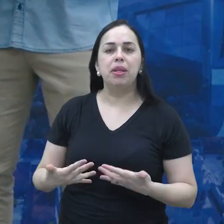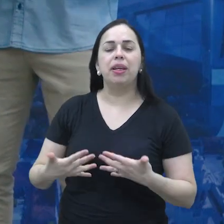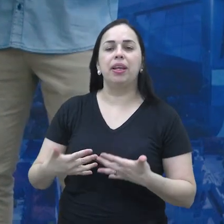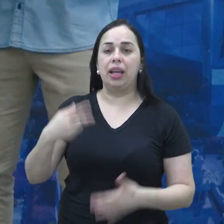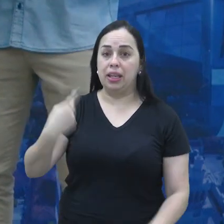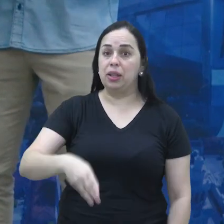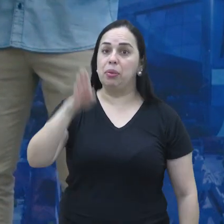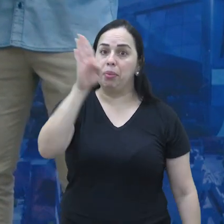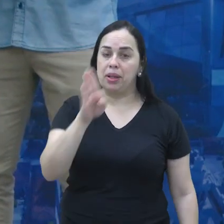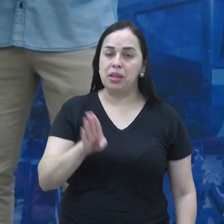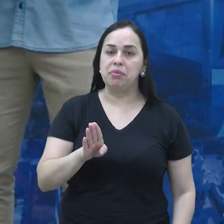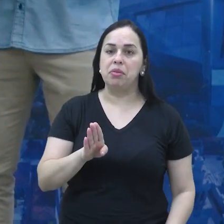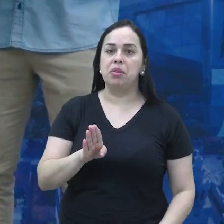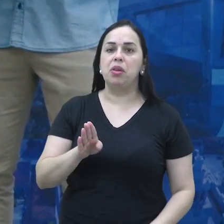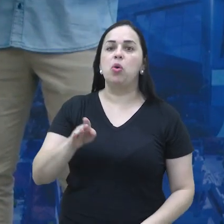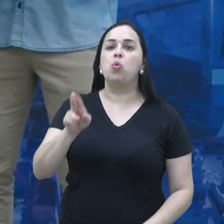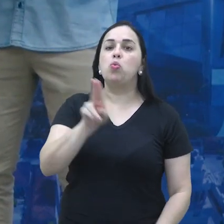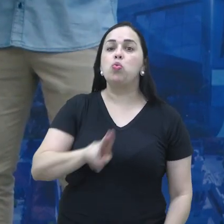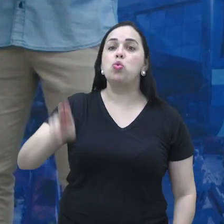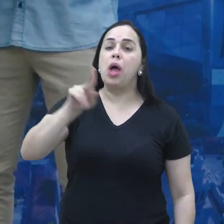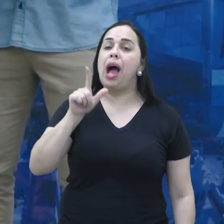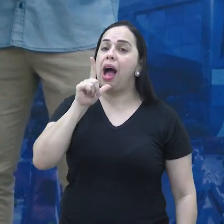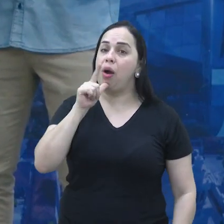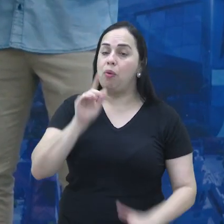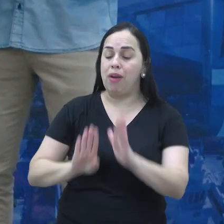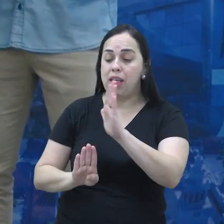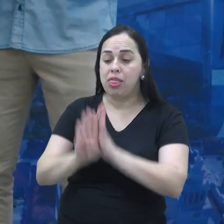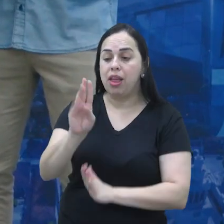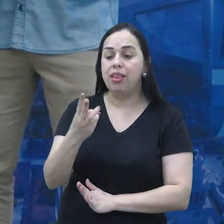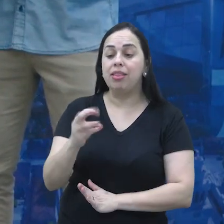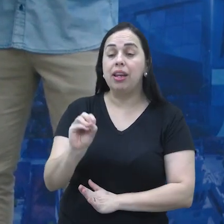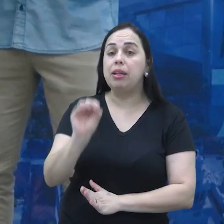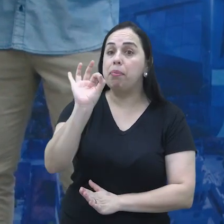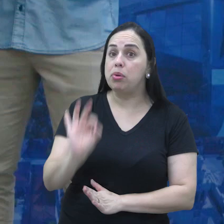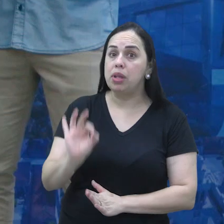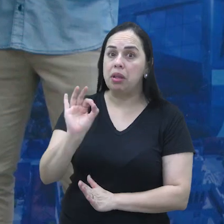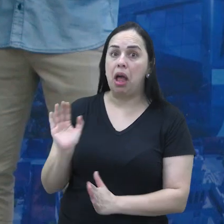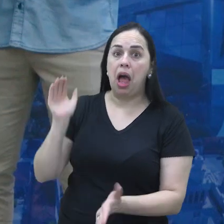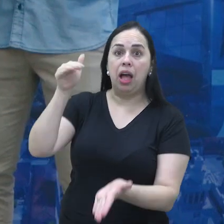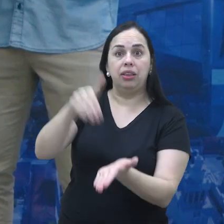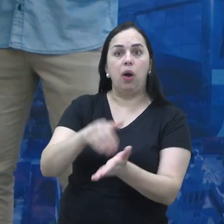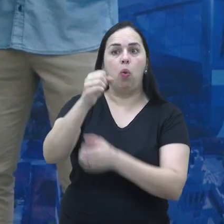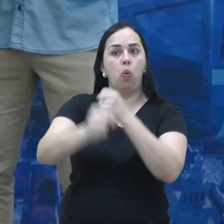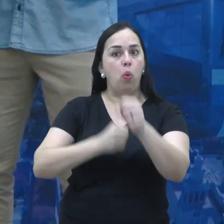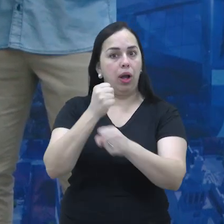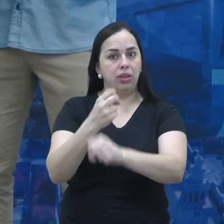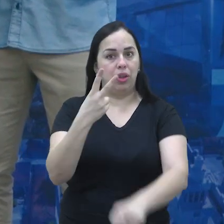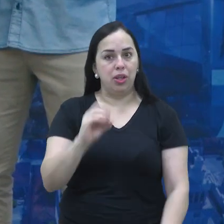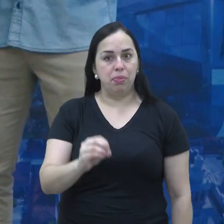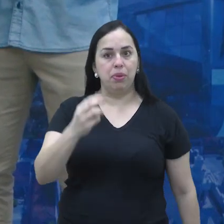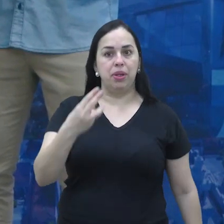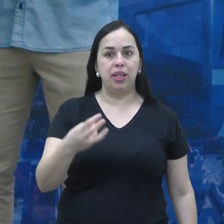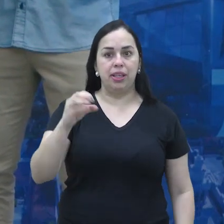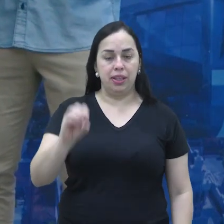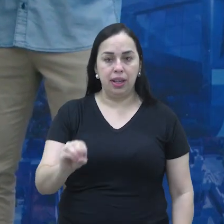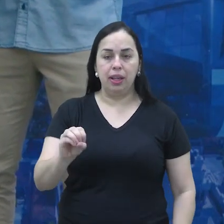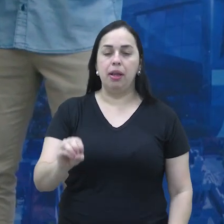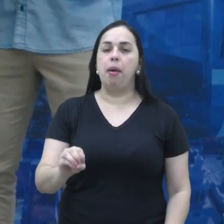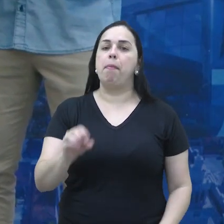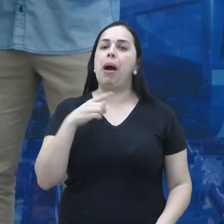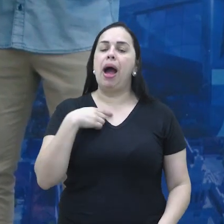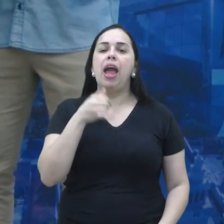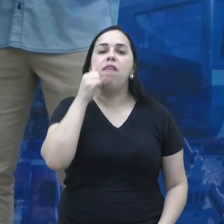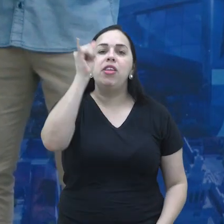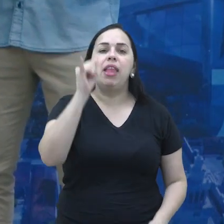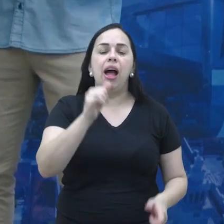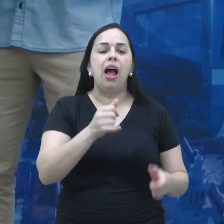de água no Brasil deve aumentar 30% até 2030. E para que o país não sofra com crises